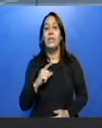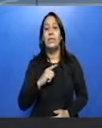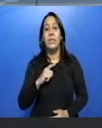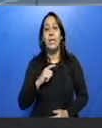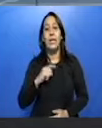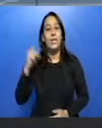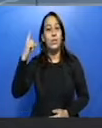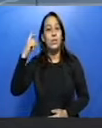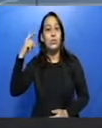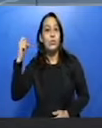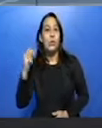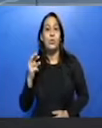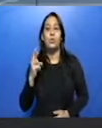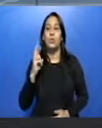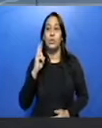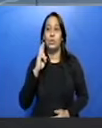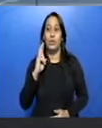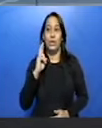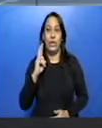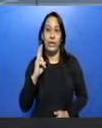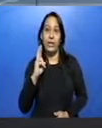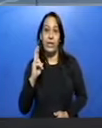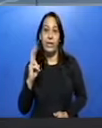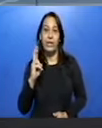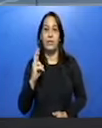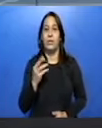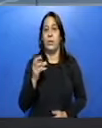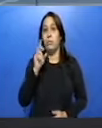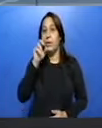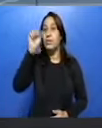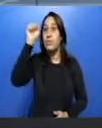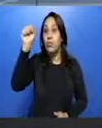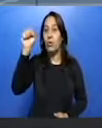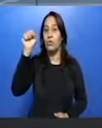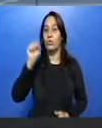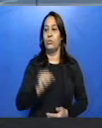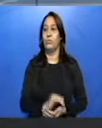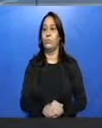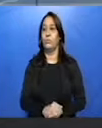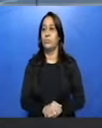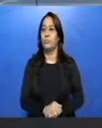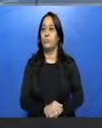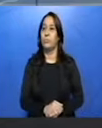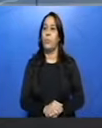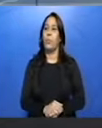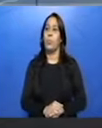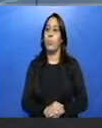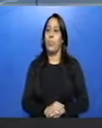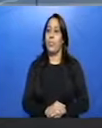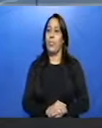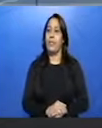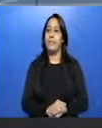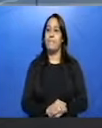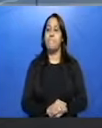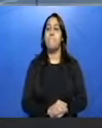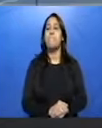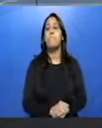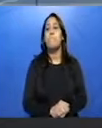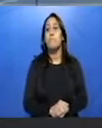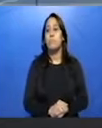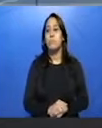agora o nosso carrinho, ó, vai engatar a primeira e a gente vai precisar prestar atenção em mais um detalhe desse